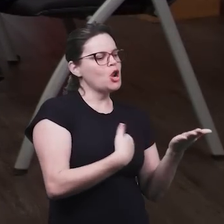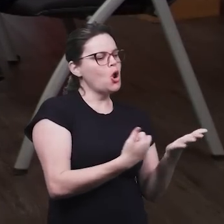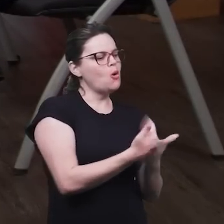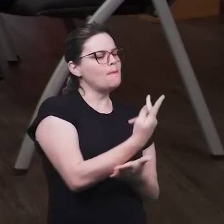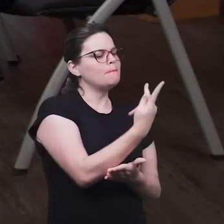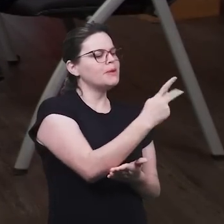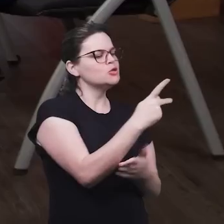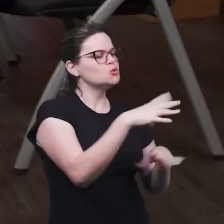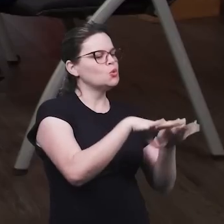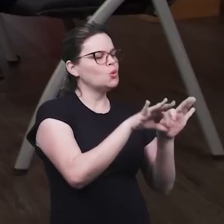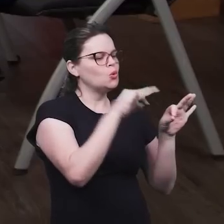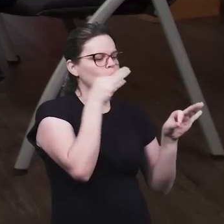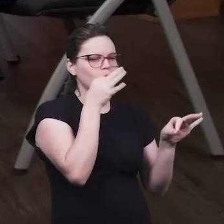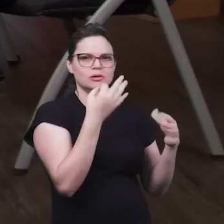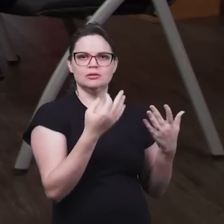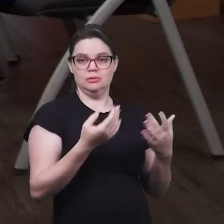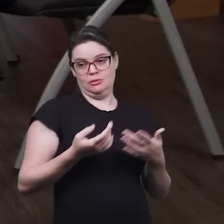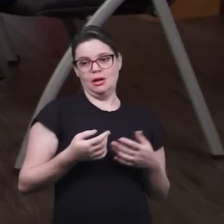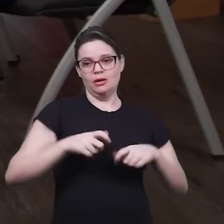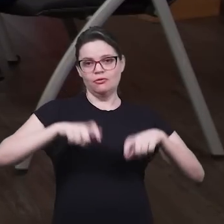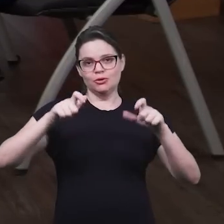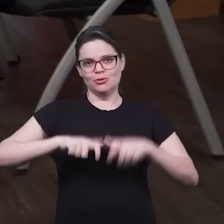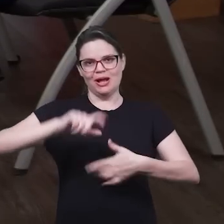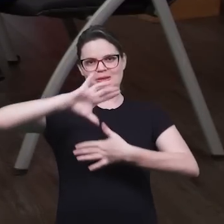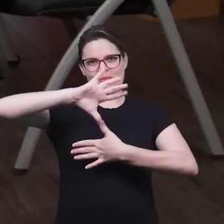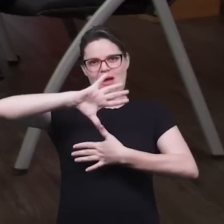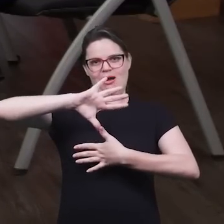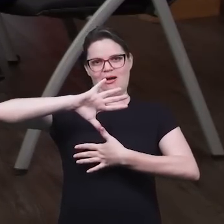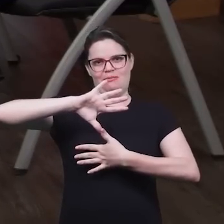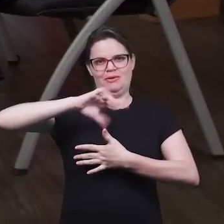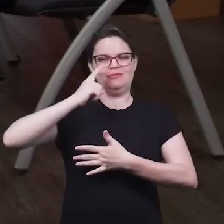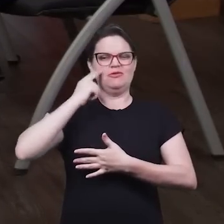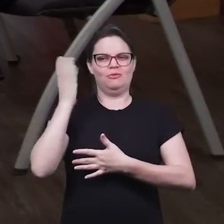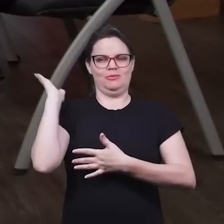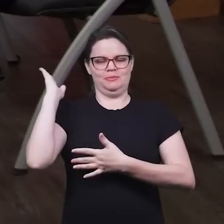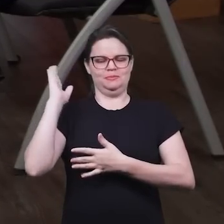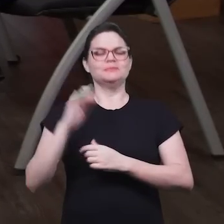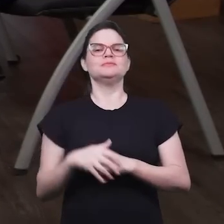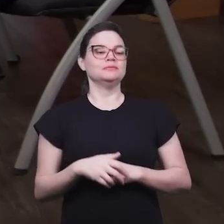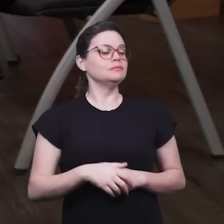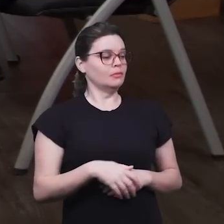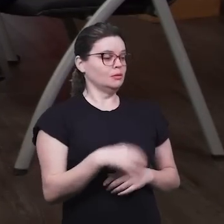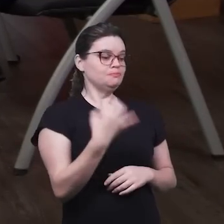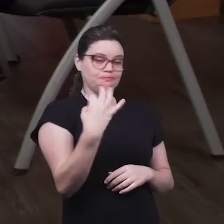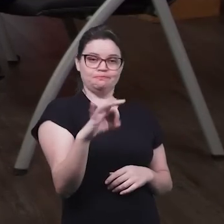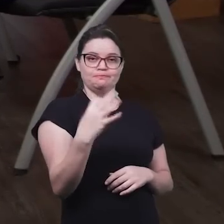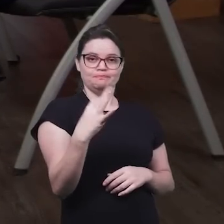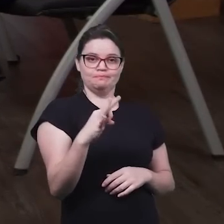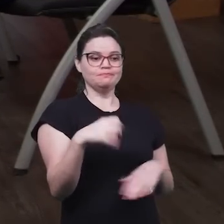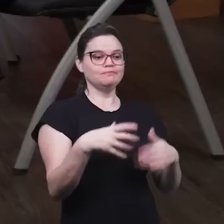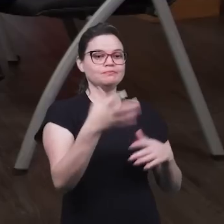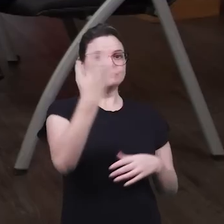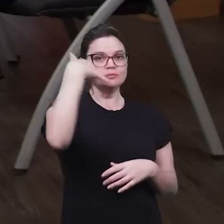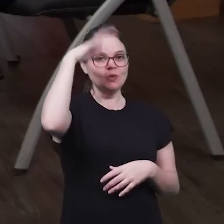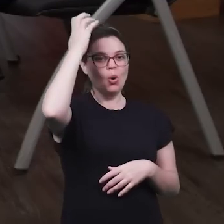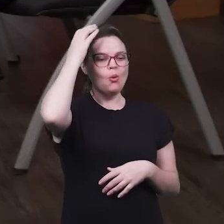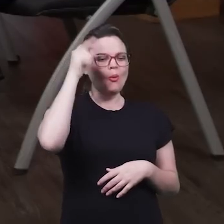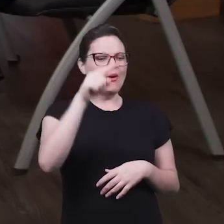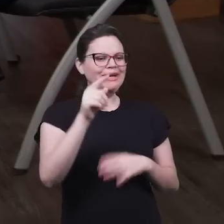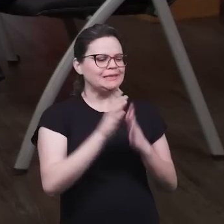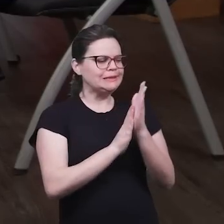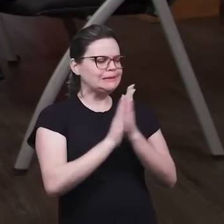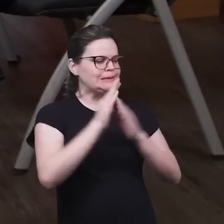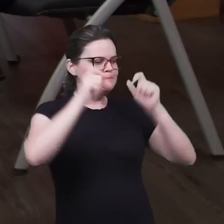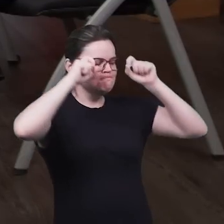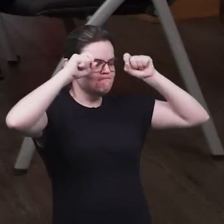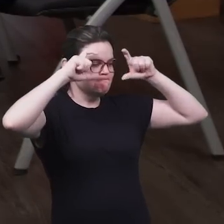mapa, Jezreel, está aqui em toda essa região, que esse fato aconteceu. Pode prosseguir. Exatamente. Então Acabe